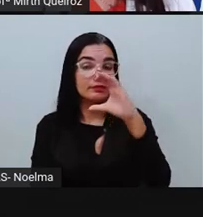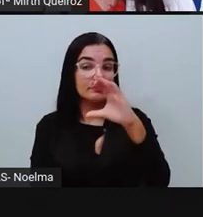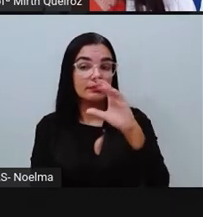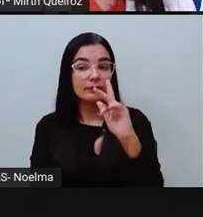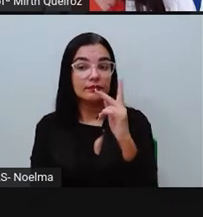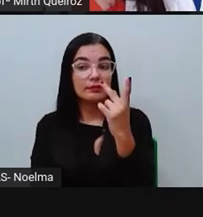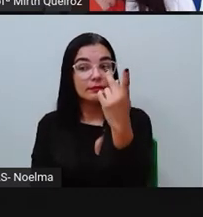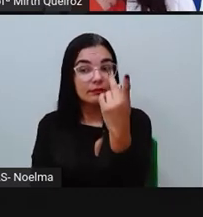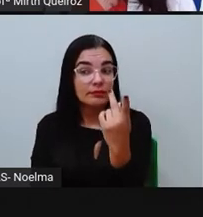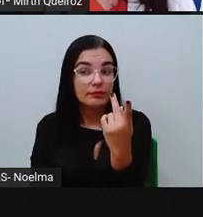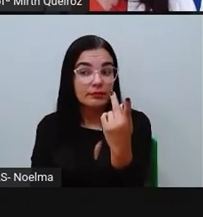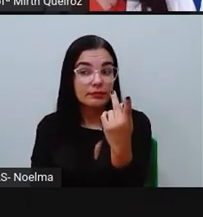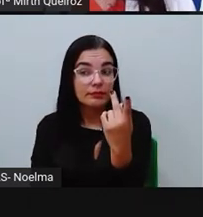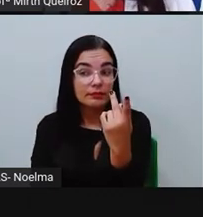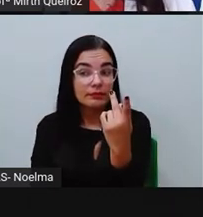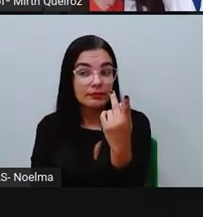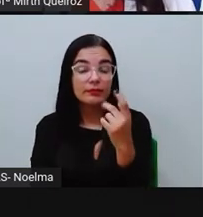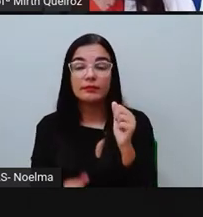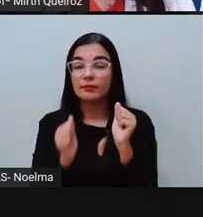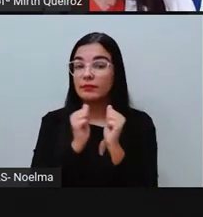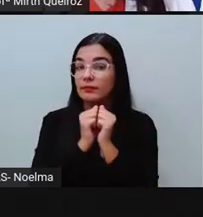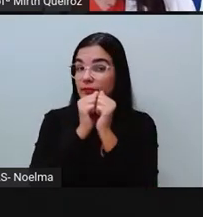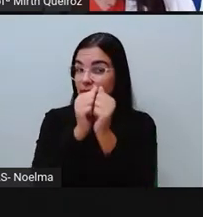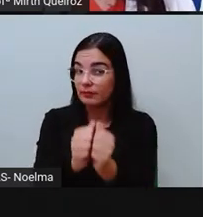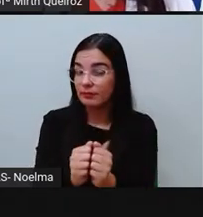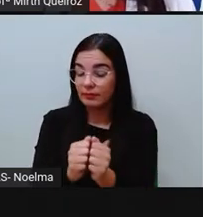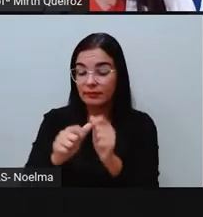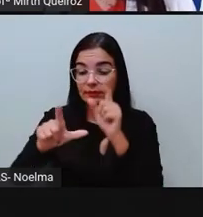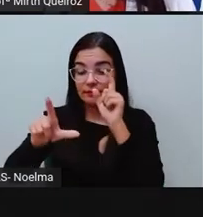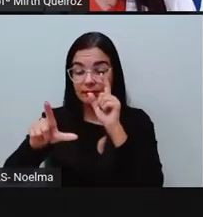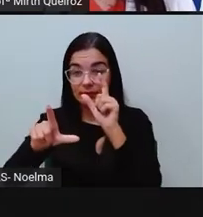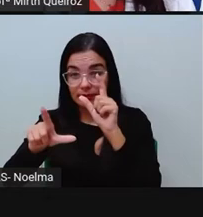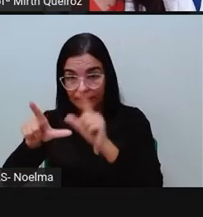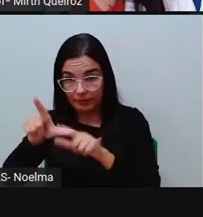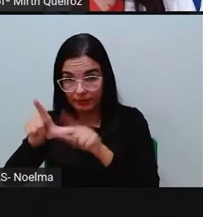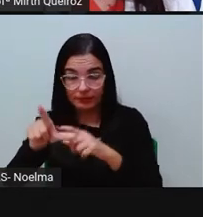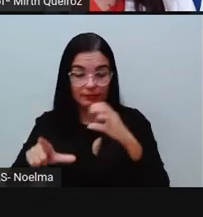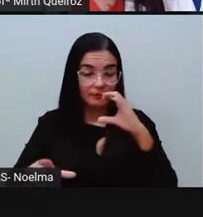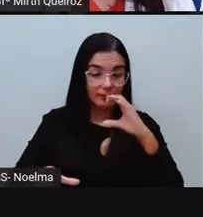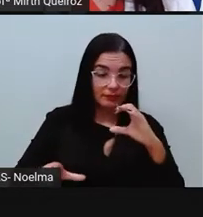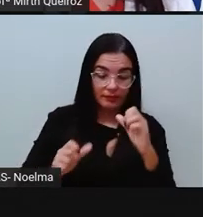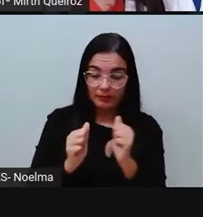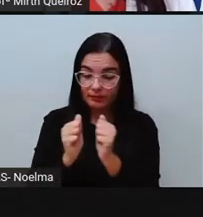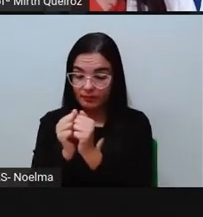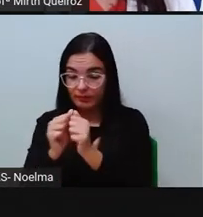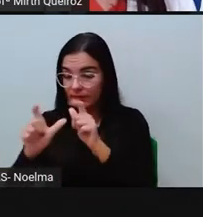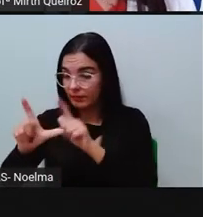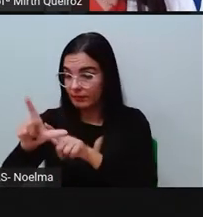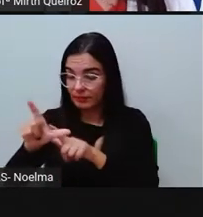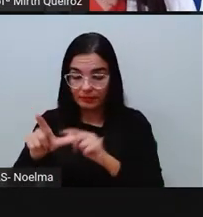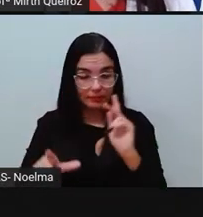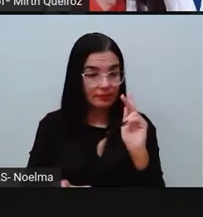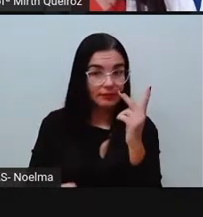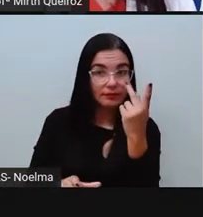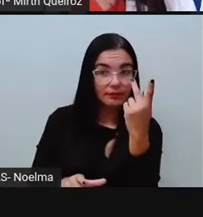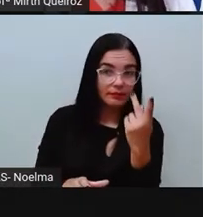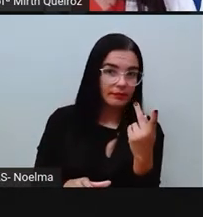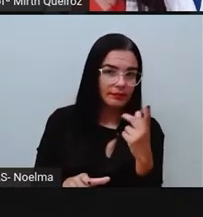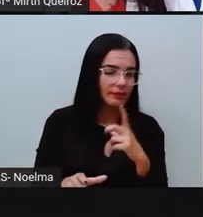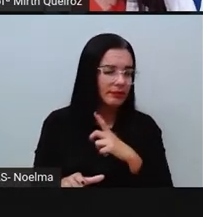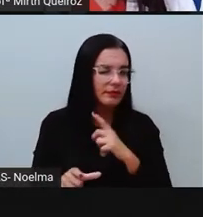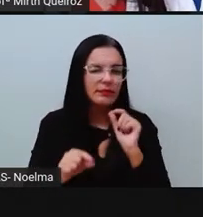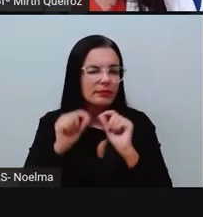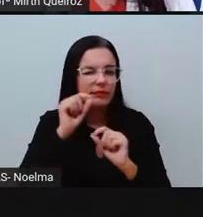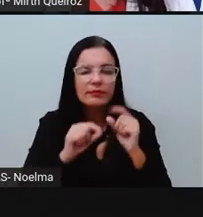quando ela está, a letra C, quando está junto aí com a letra H, vai ter o som de X, né? O X. Chove,